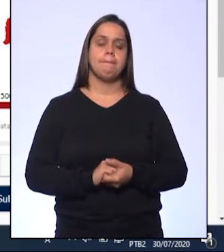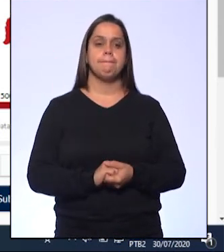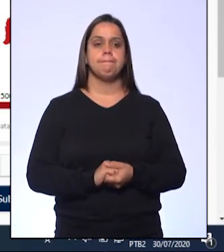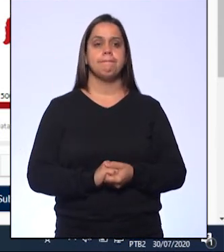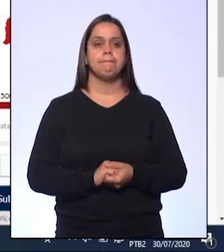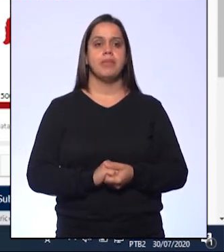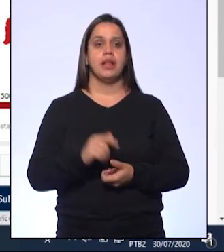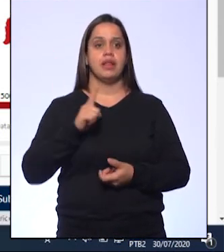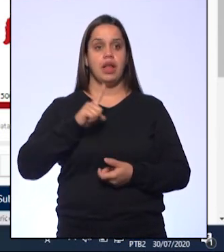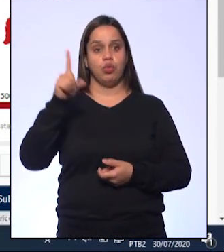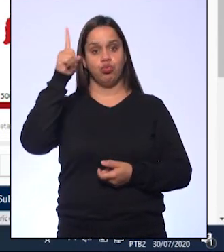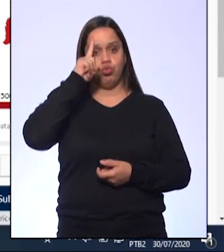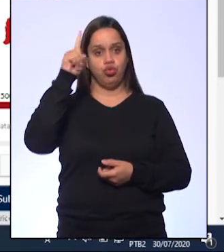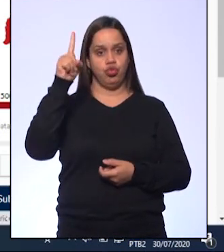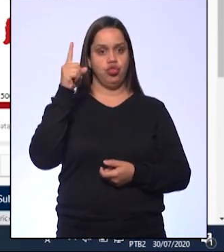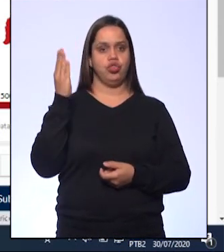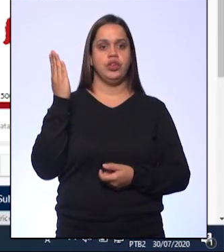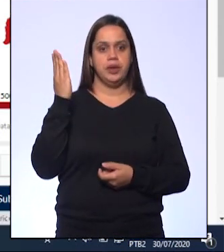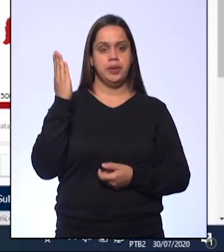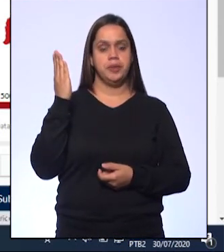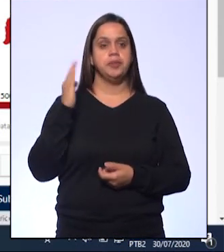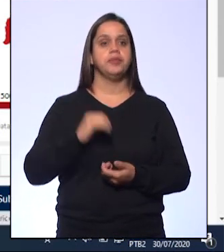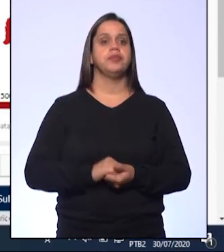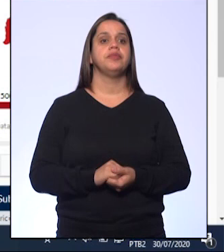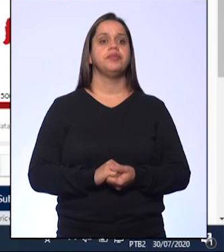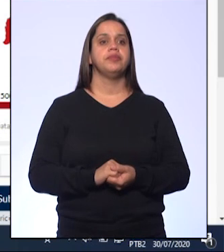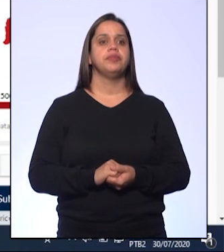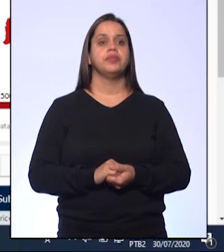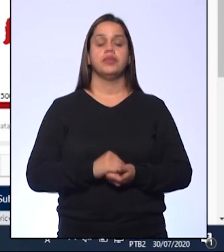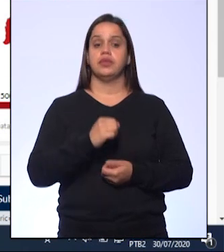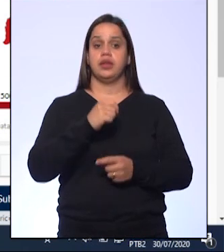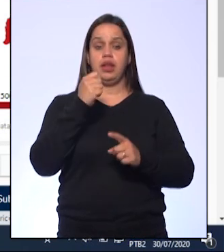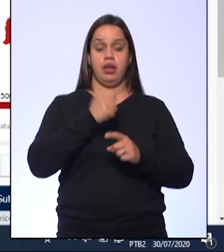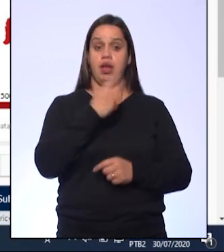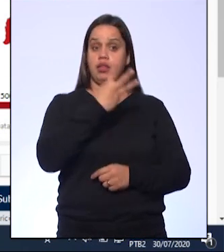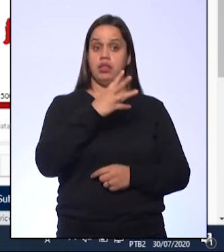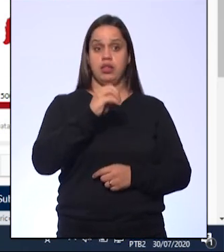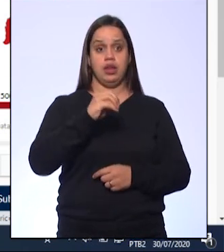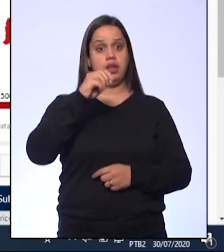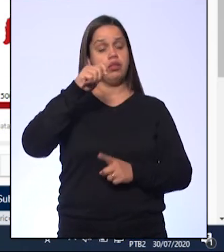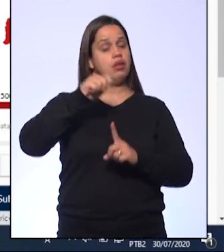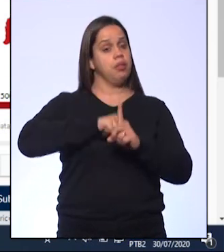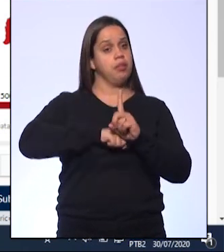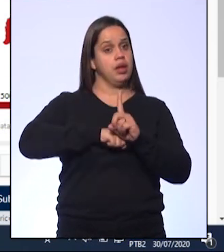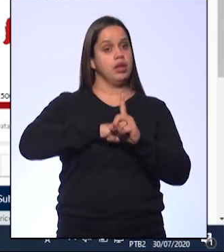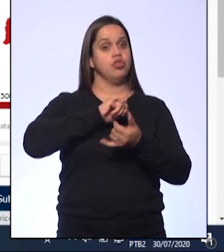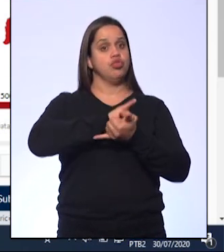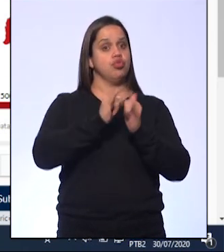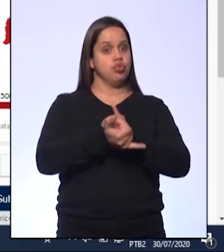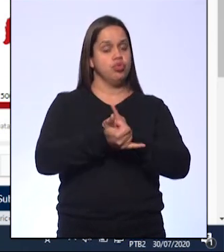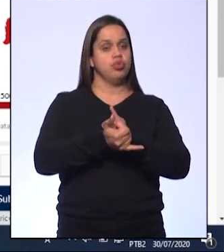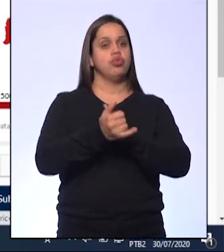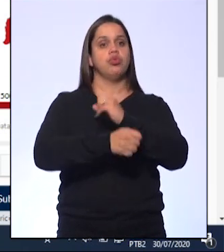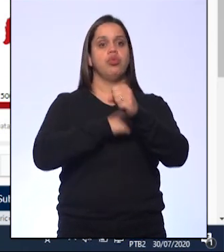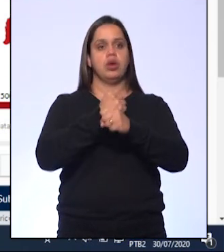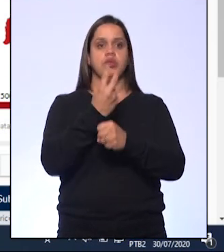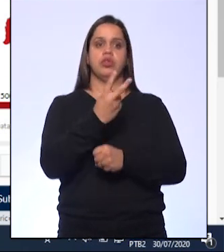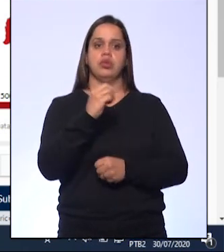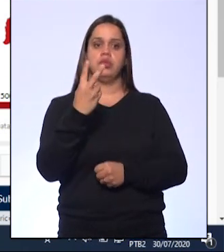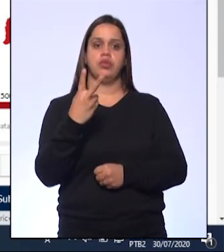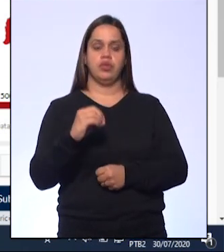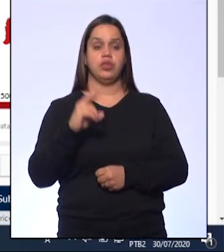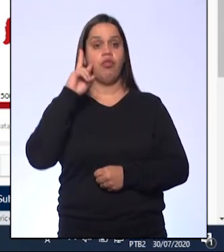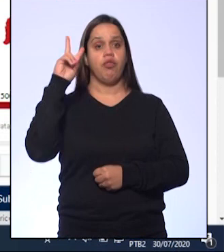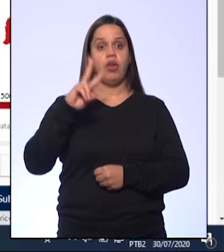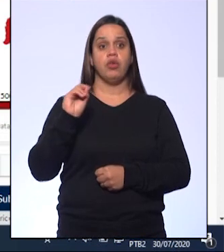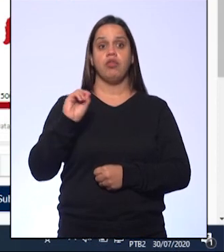ó, a data aqui em cima, ó, que mostra exatamente 30 de julho de 2020. Então, observem aí o que vai